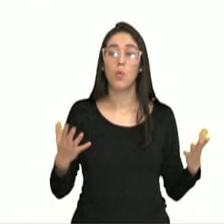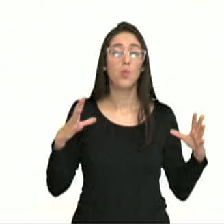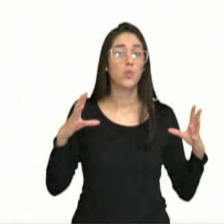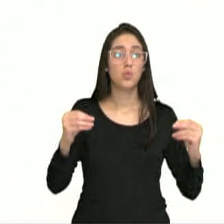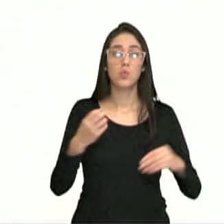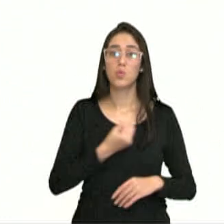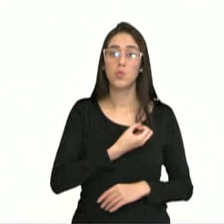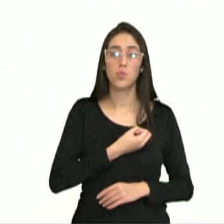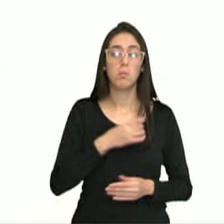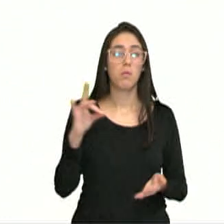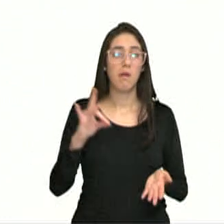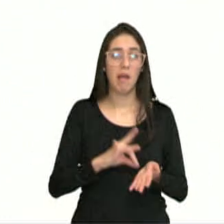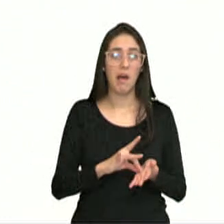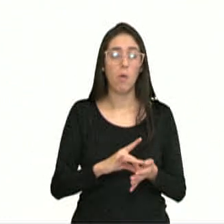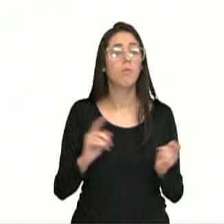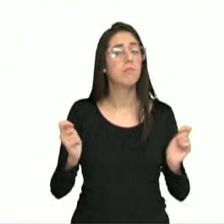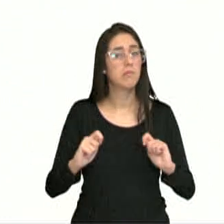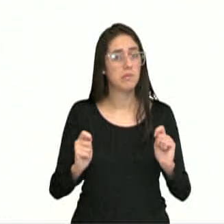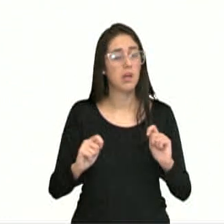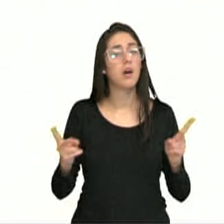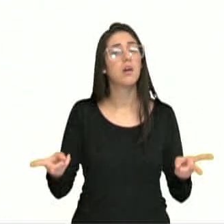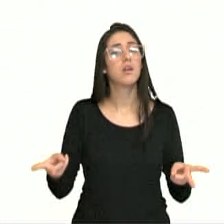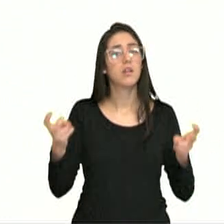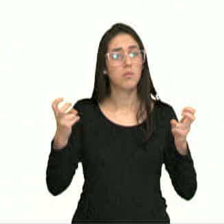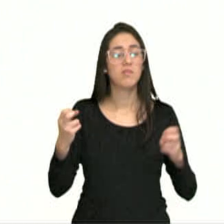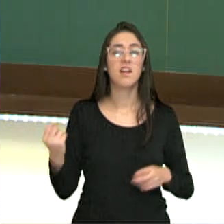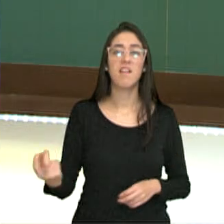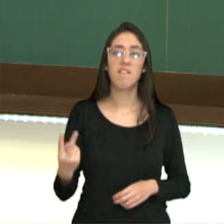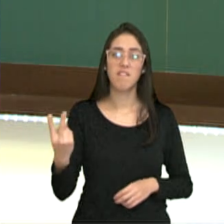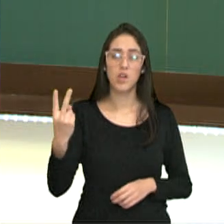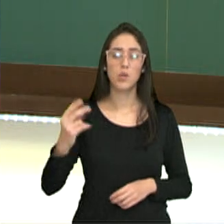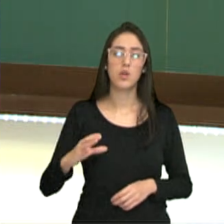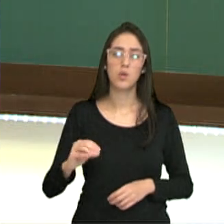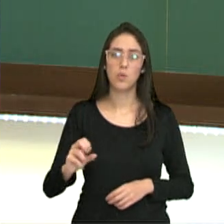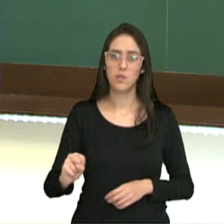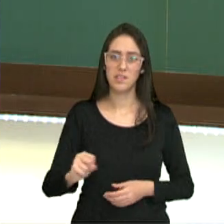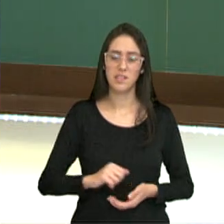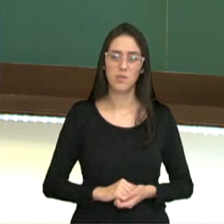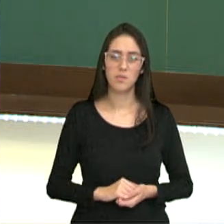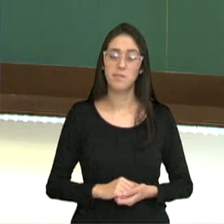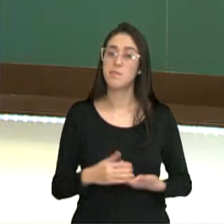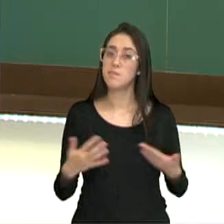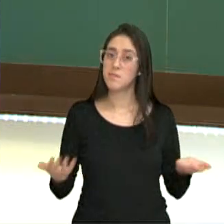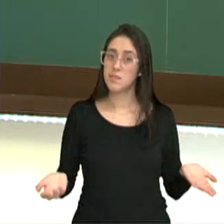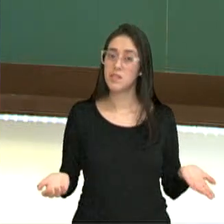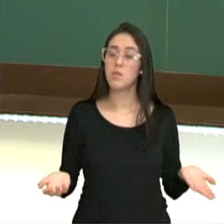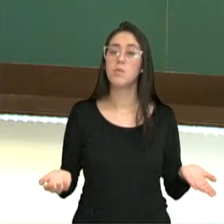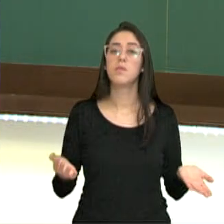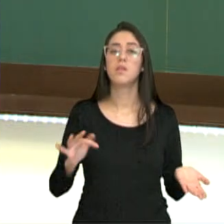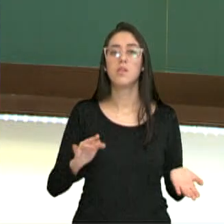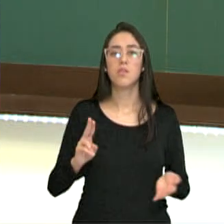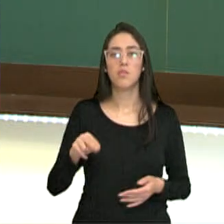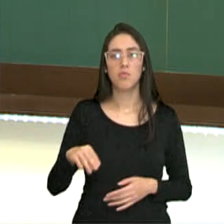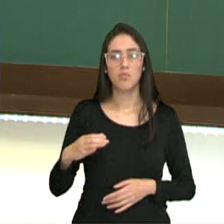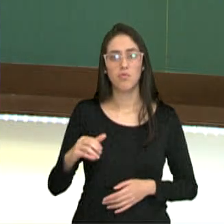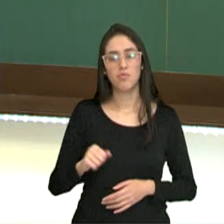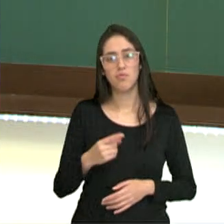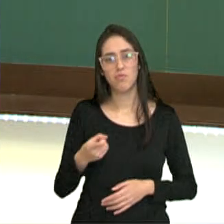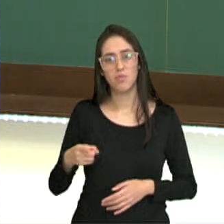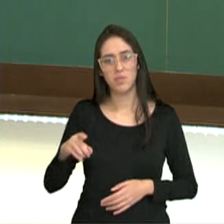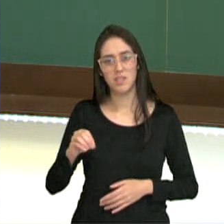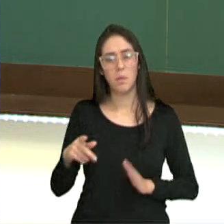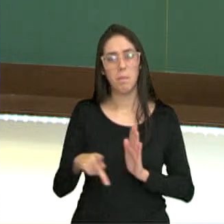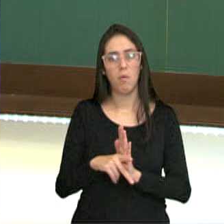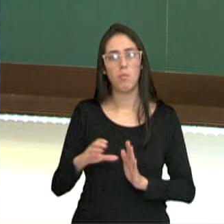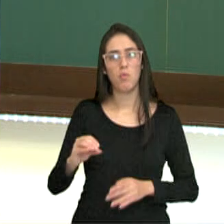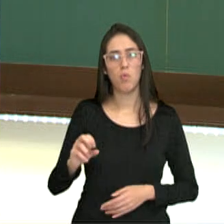real, é possível encontrar o valor de cosseno. Logo, então, a função, né, o domínio da função